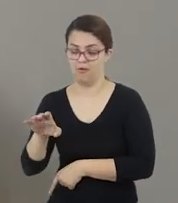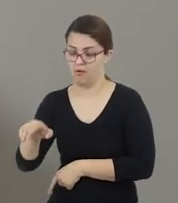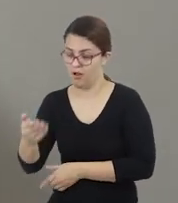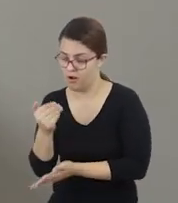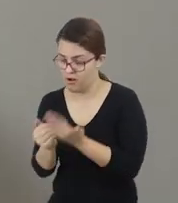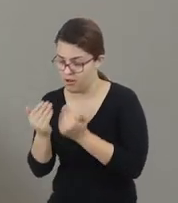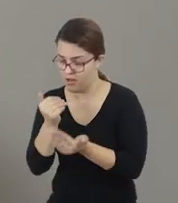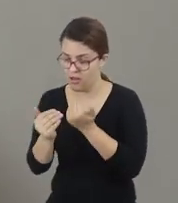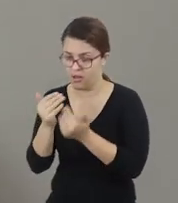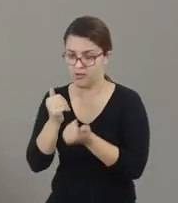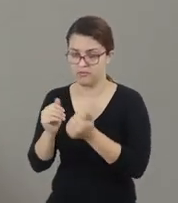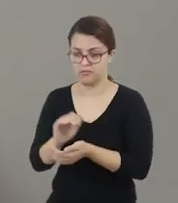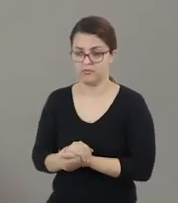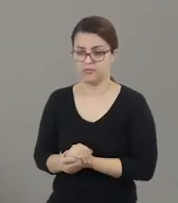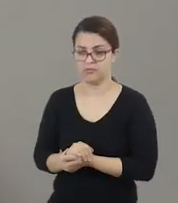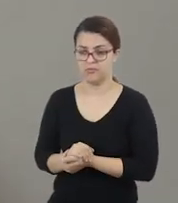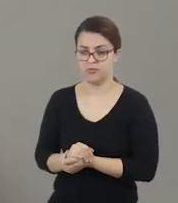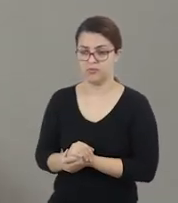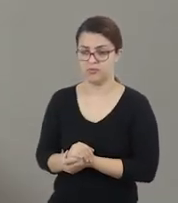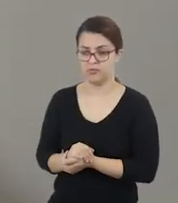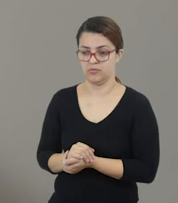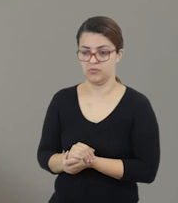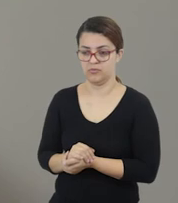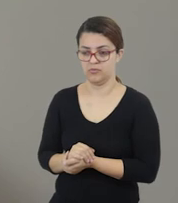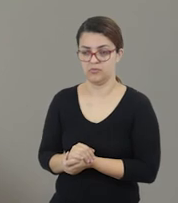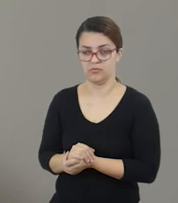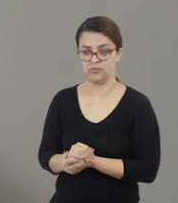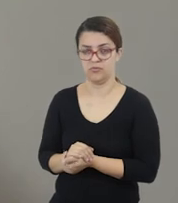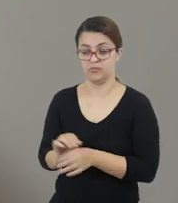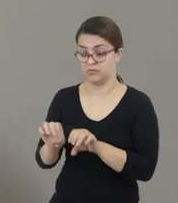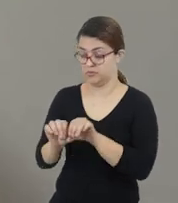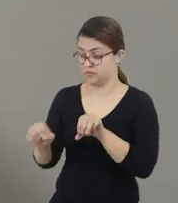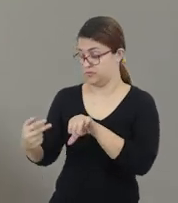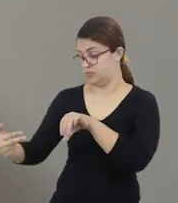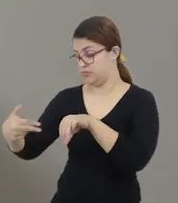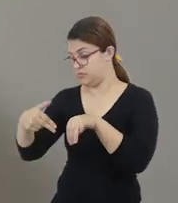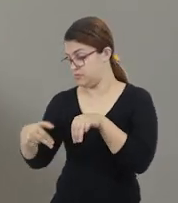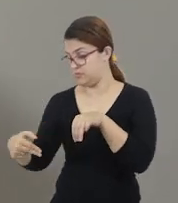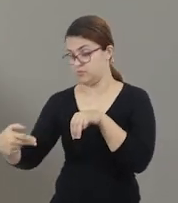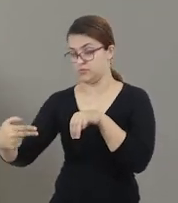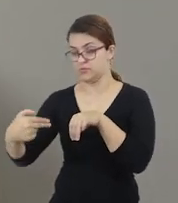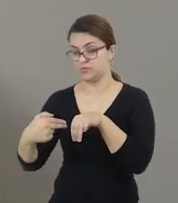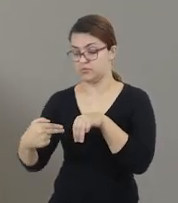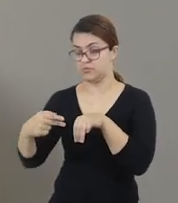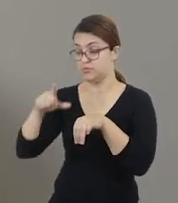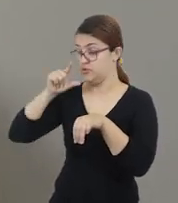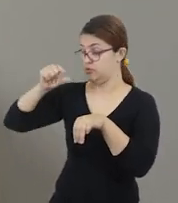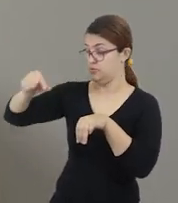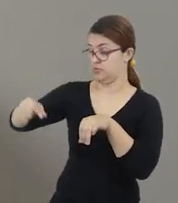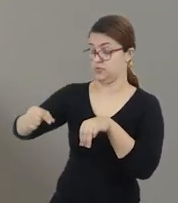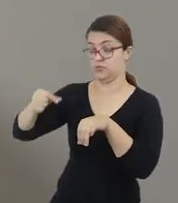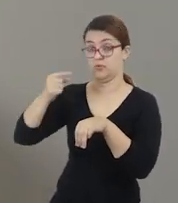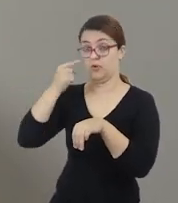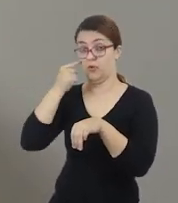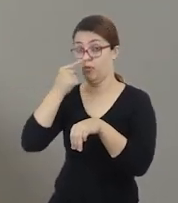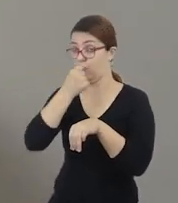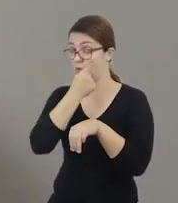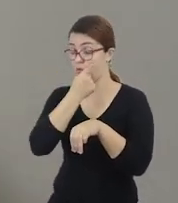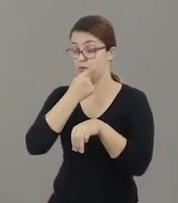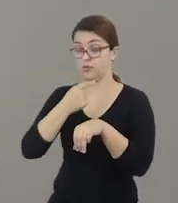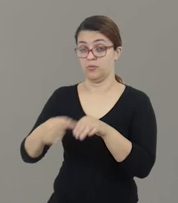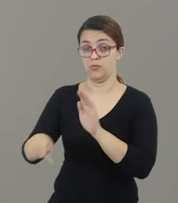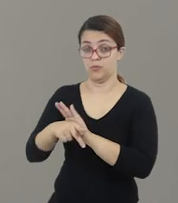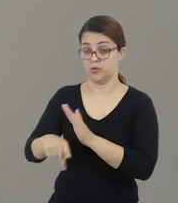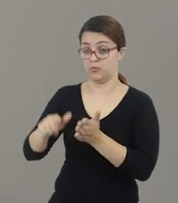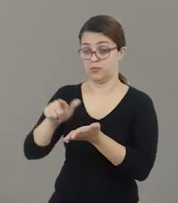podem estar, vamos fazer aqui o nosso boto com um rolinho de papel toalha,